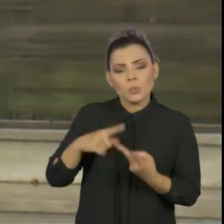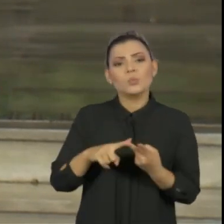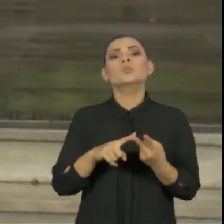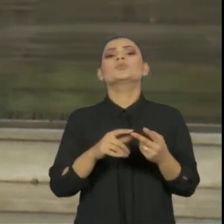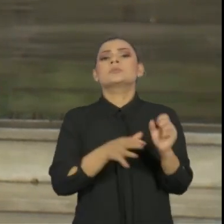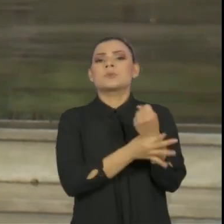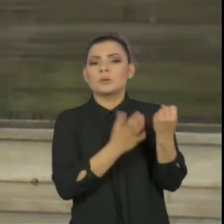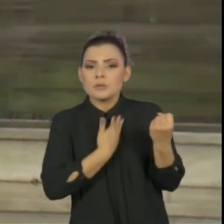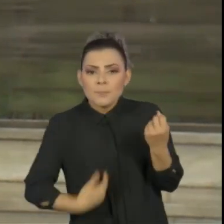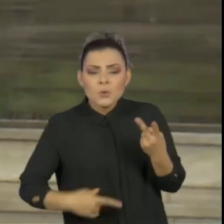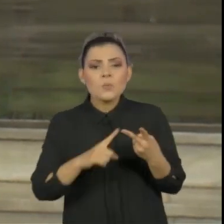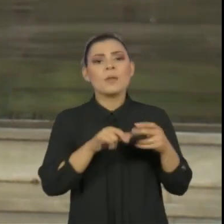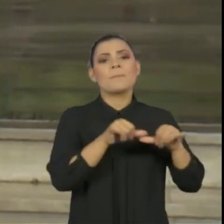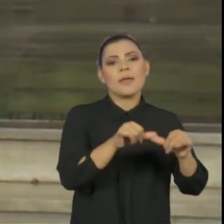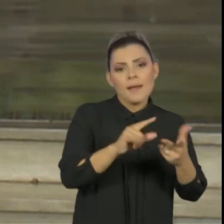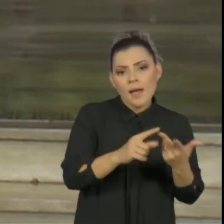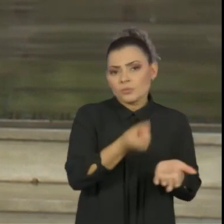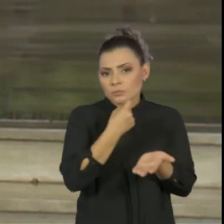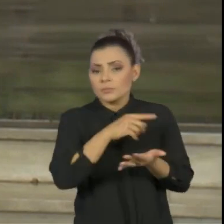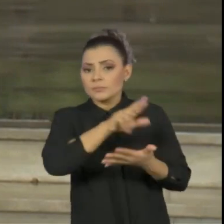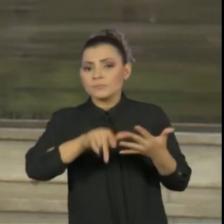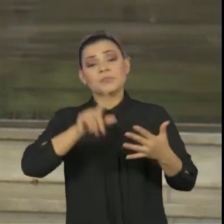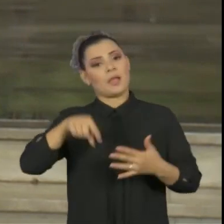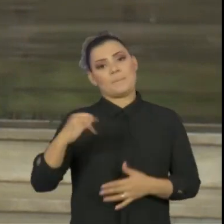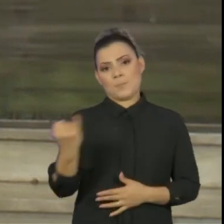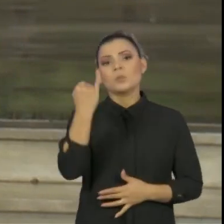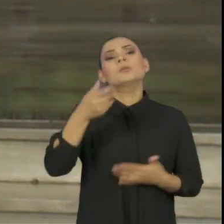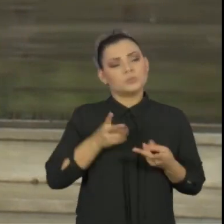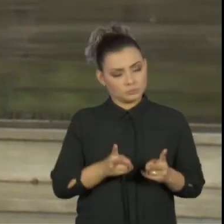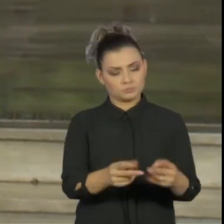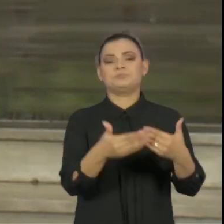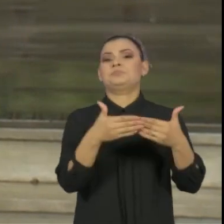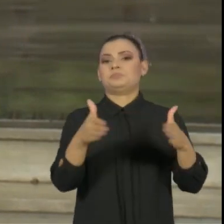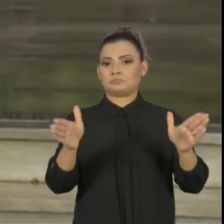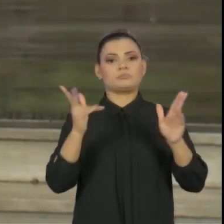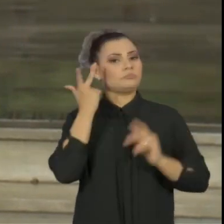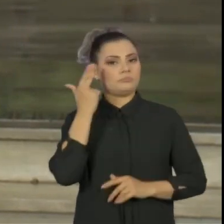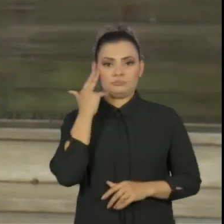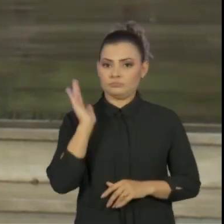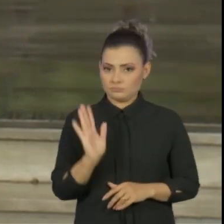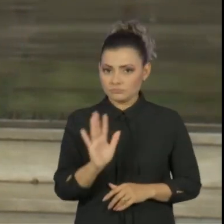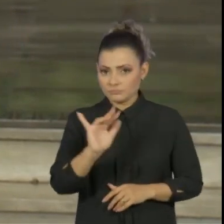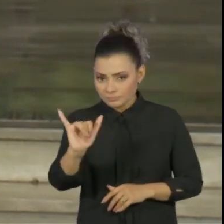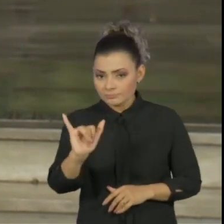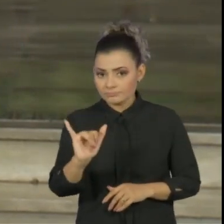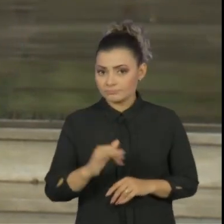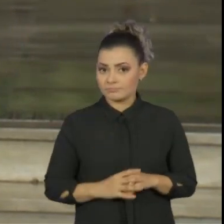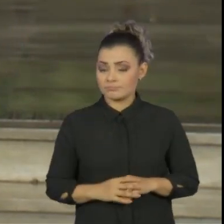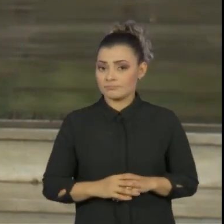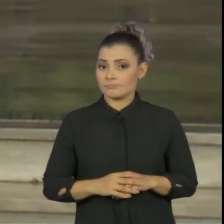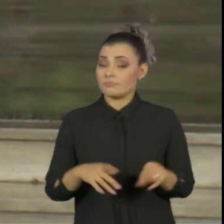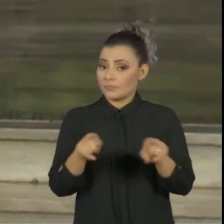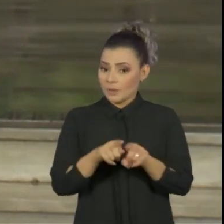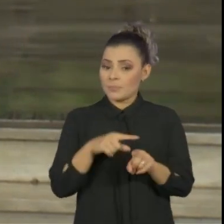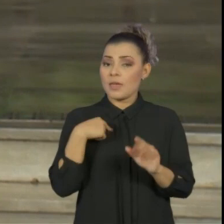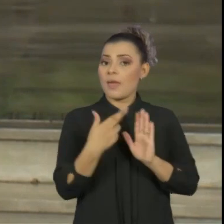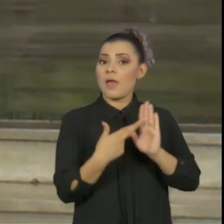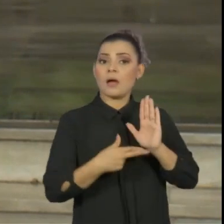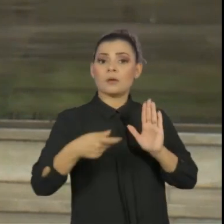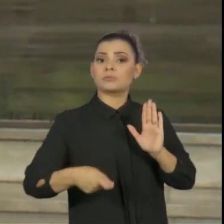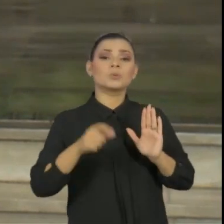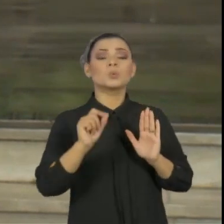segurança pública e outros classificados como essenciais funcionarão normalmente. Estamos